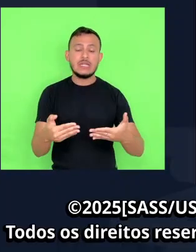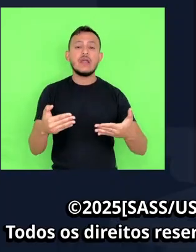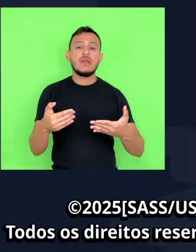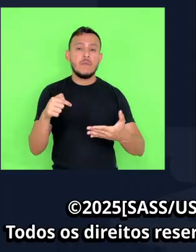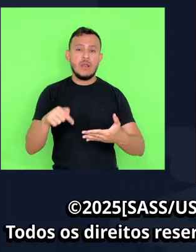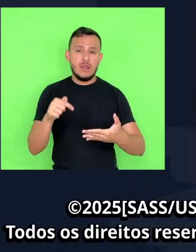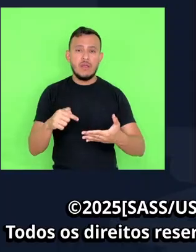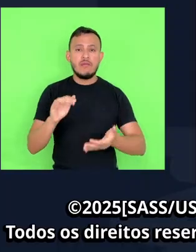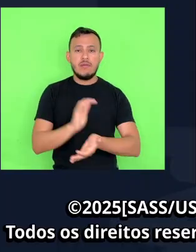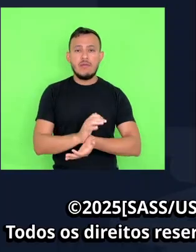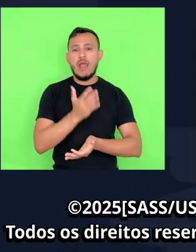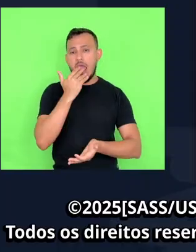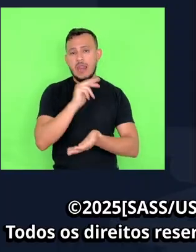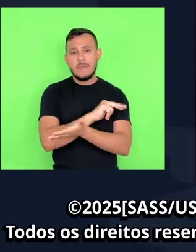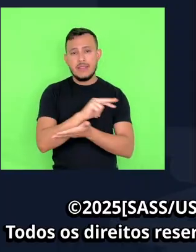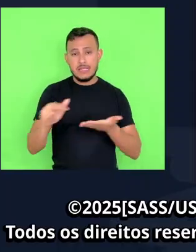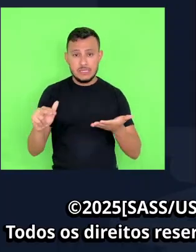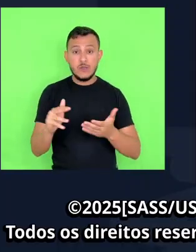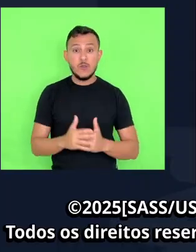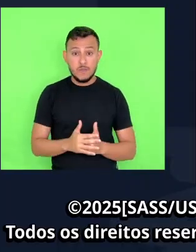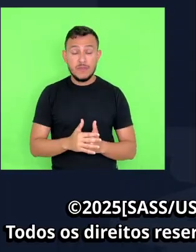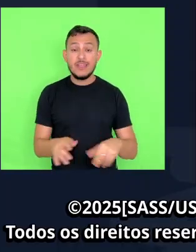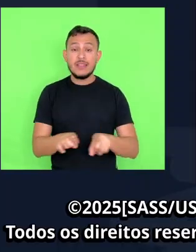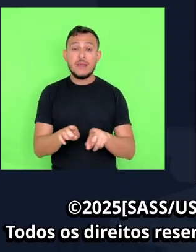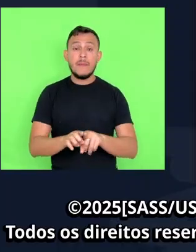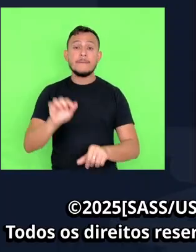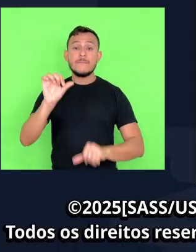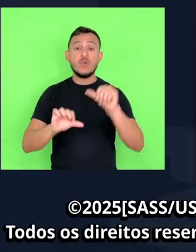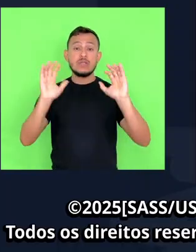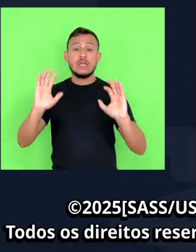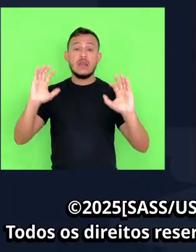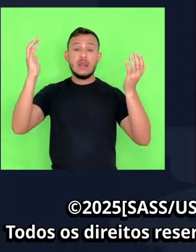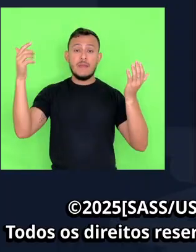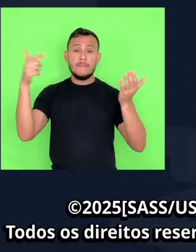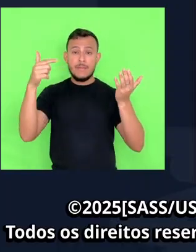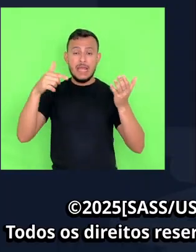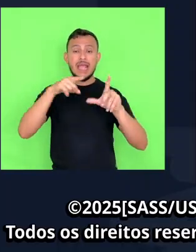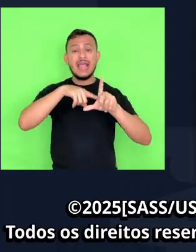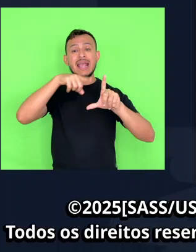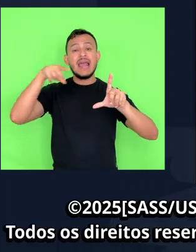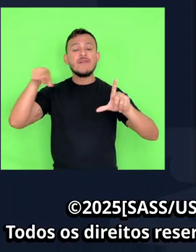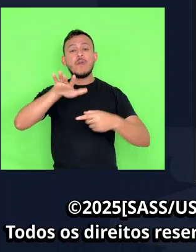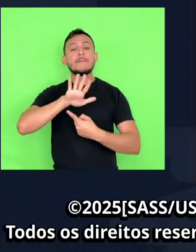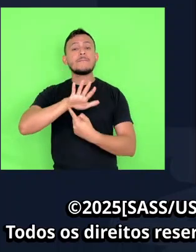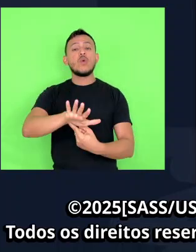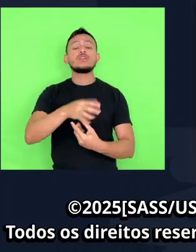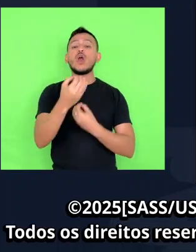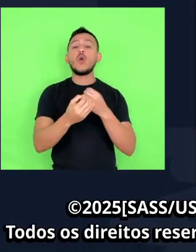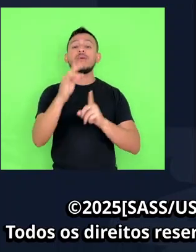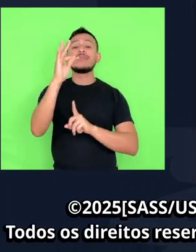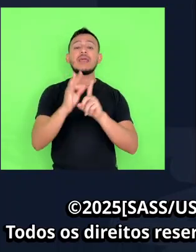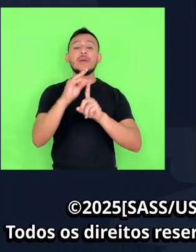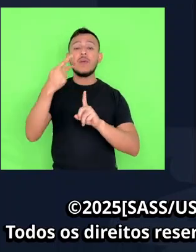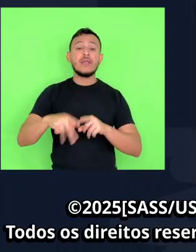poucas para alimentação, e as mudanças climáticas. Esse gráfico mostra como a